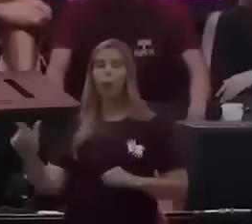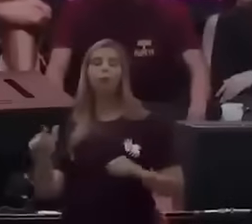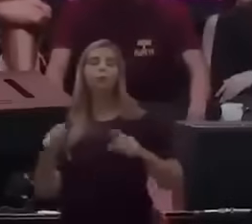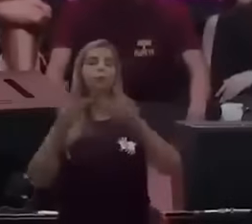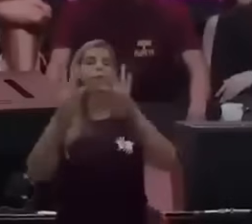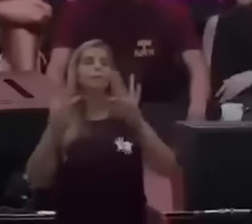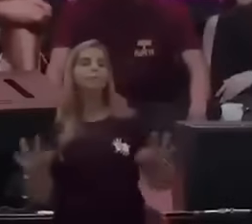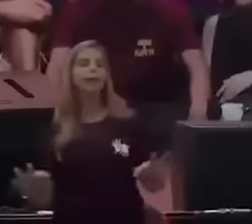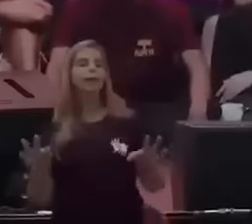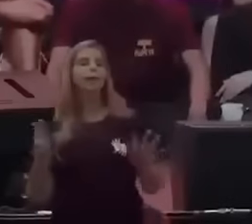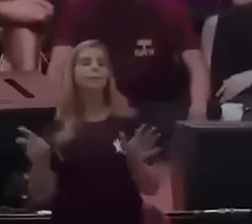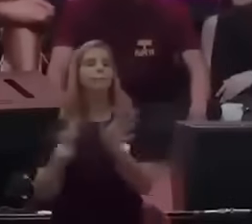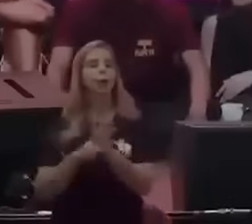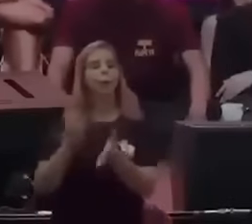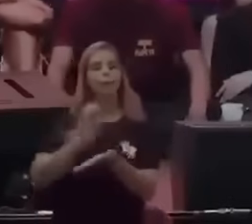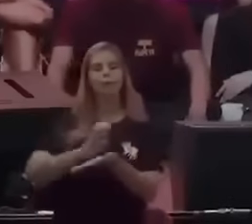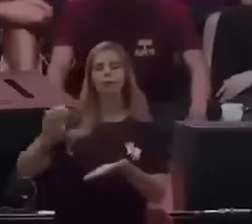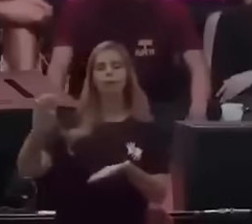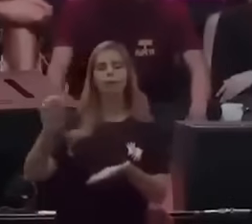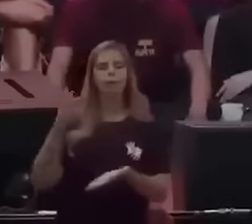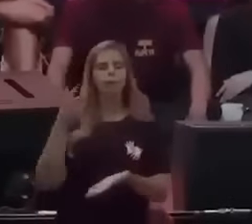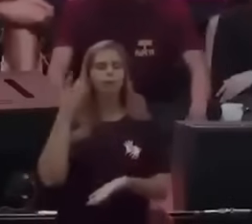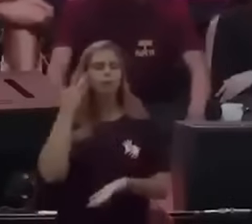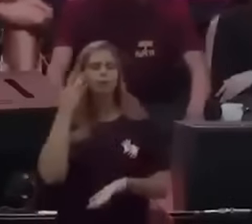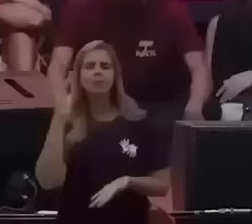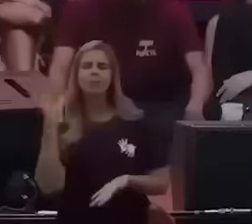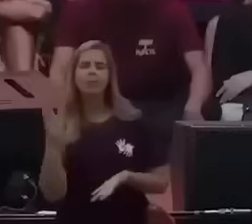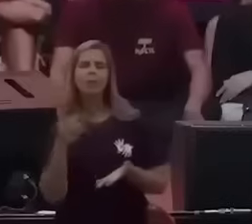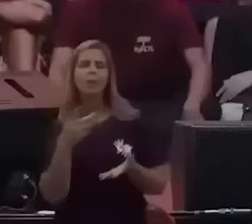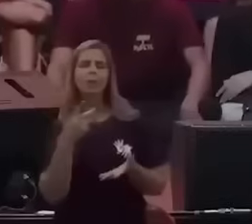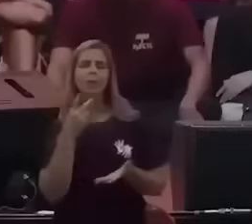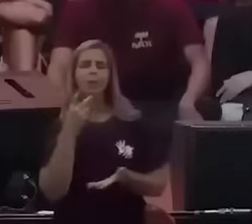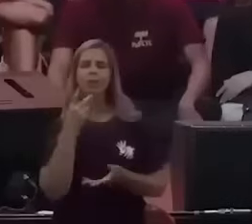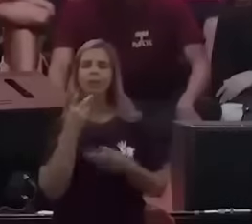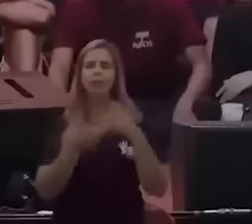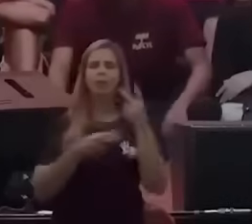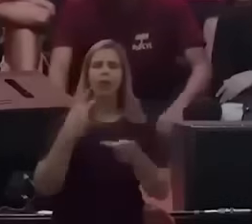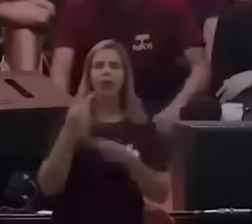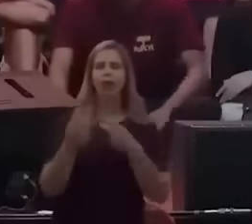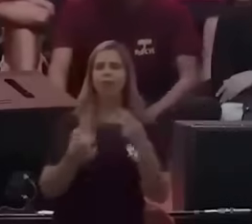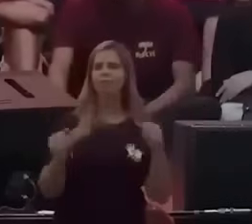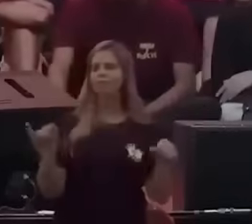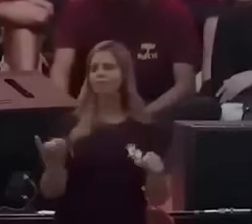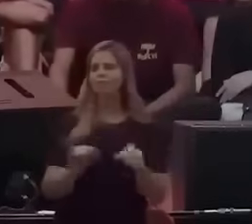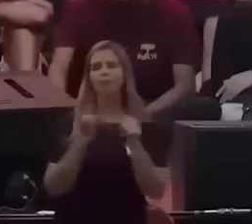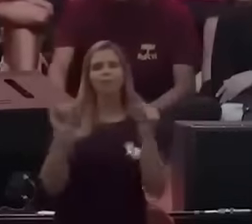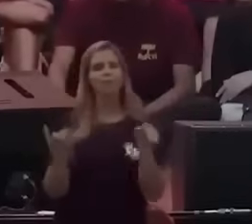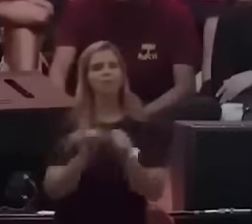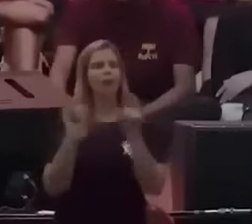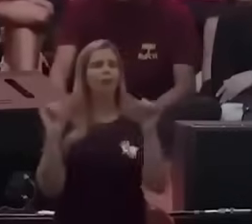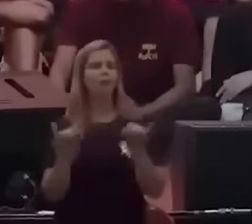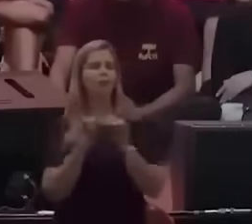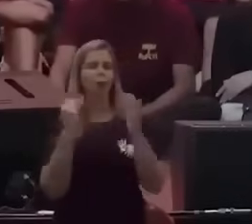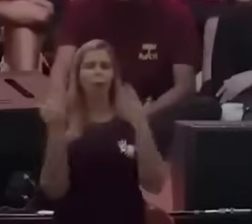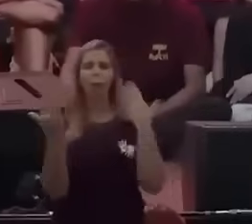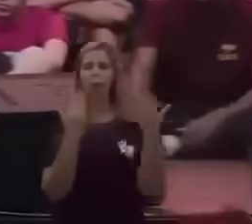falando. Sabe por que ele não sabia o que estava falando? Estava falando uma bobagem. Ele estava comparando e equiparando Jesus a Moisés